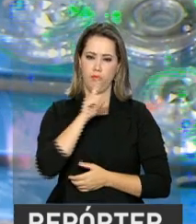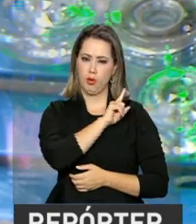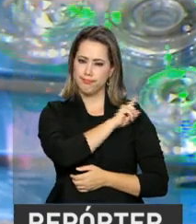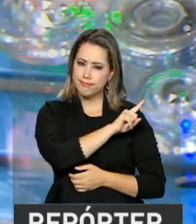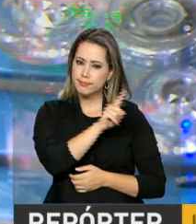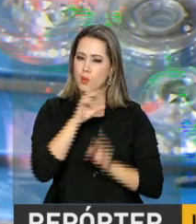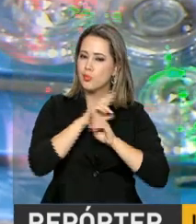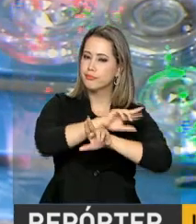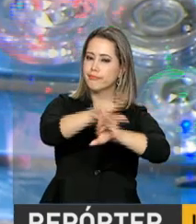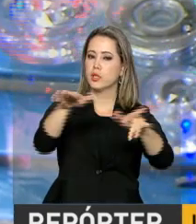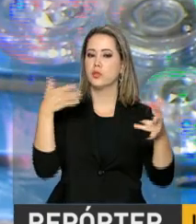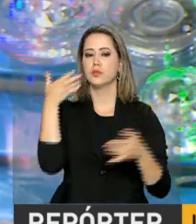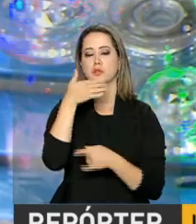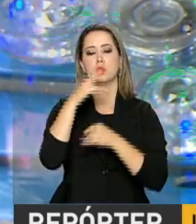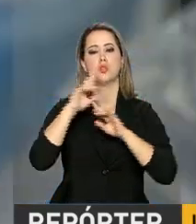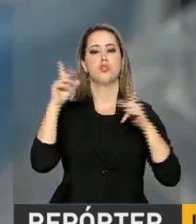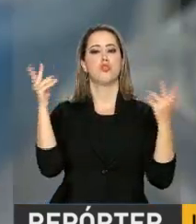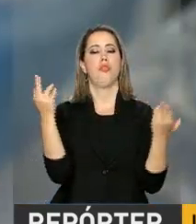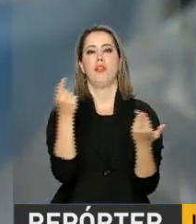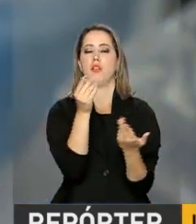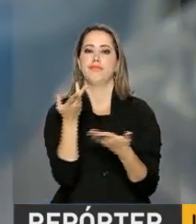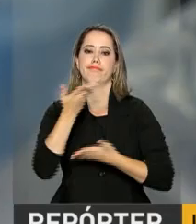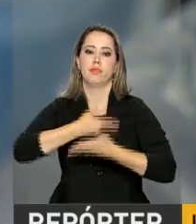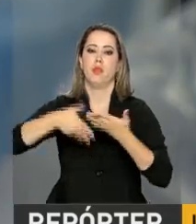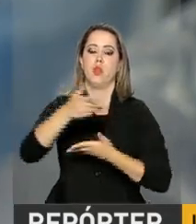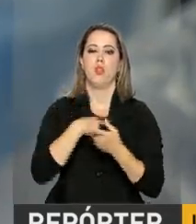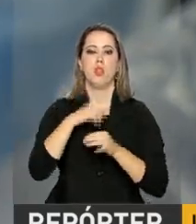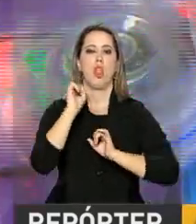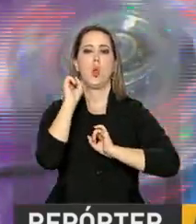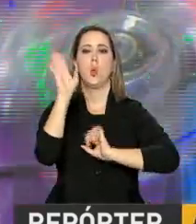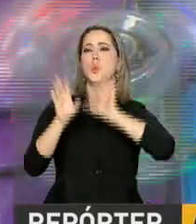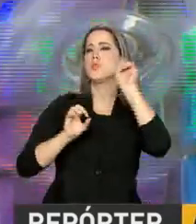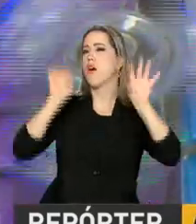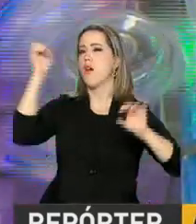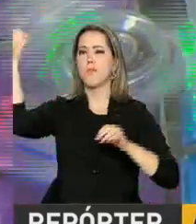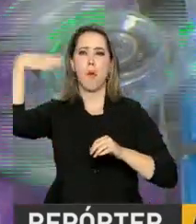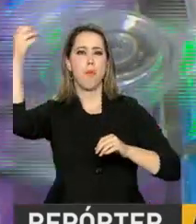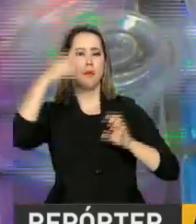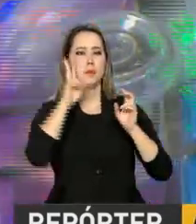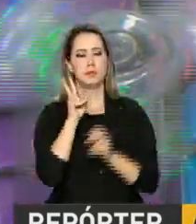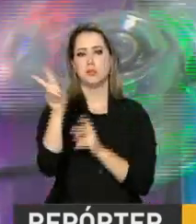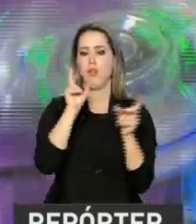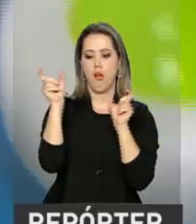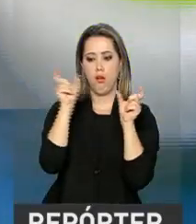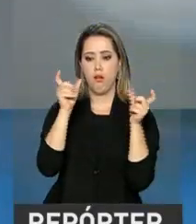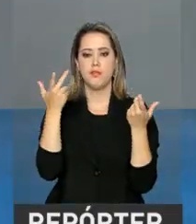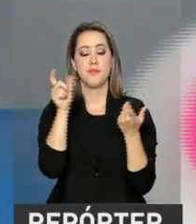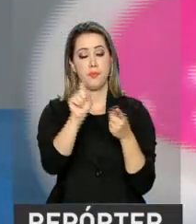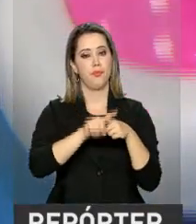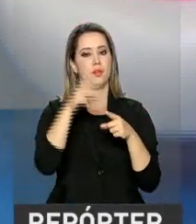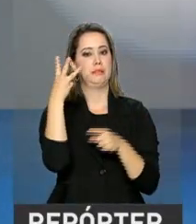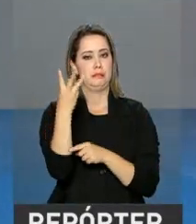Tem de todas as cores e diferentes formatos, alguns até com luzes de LED que produzem efeitos visuais atraentes.